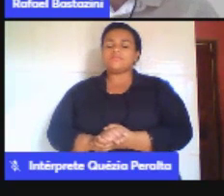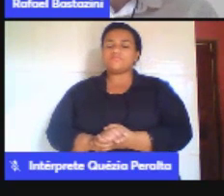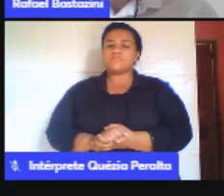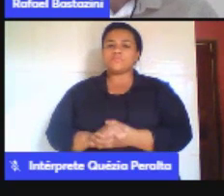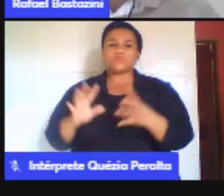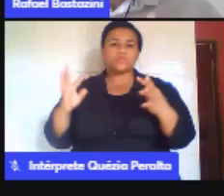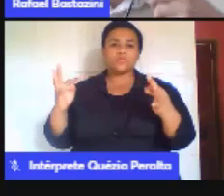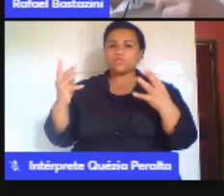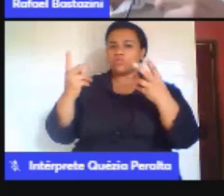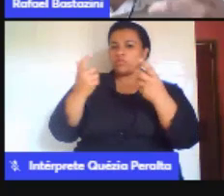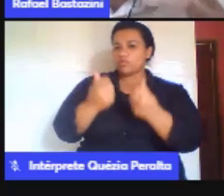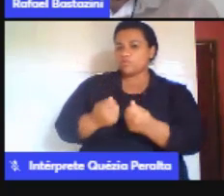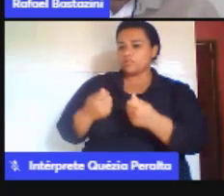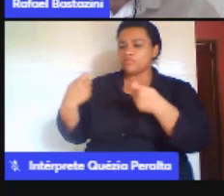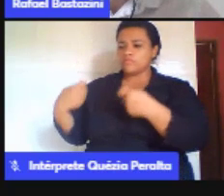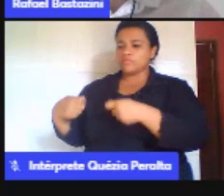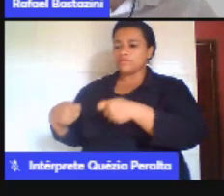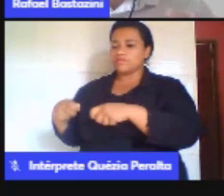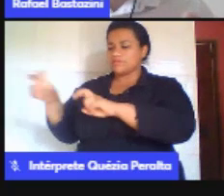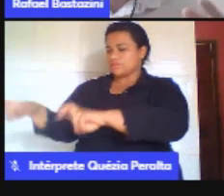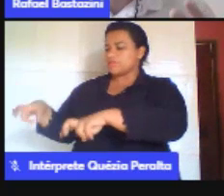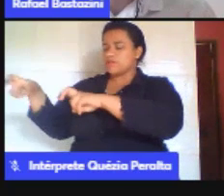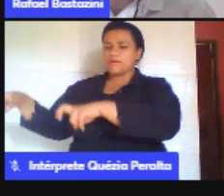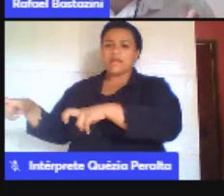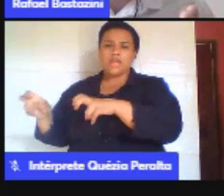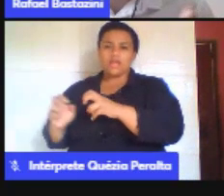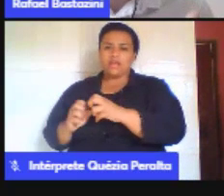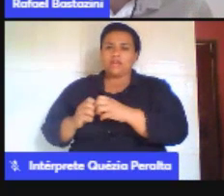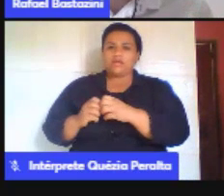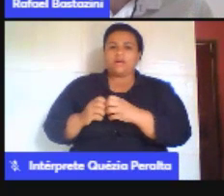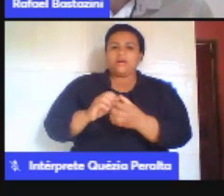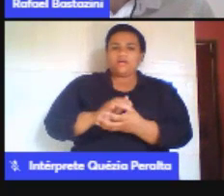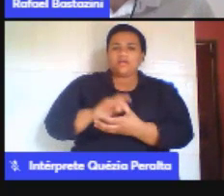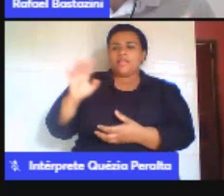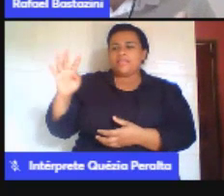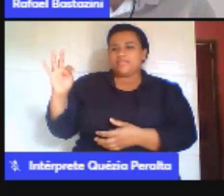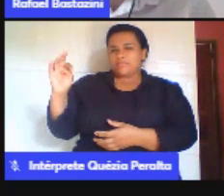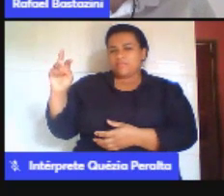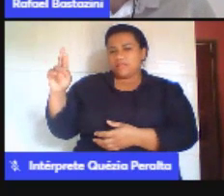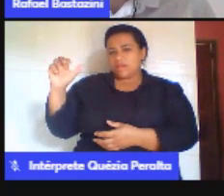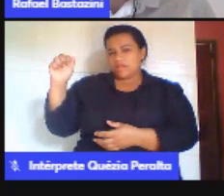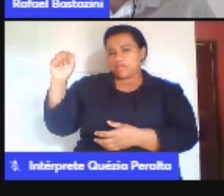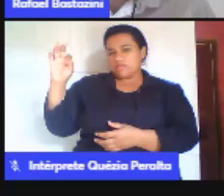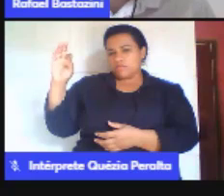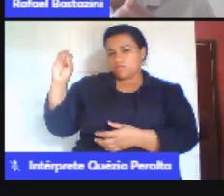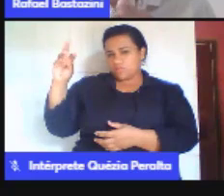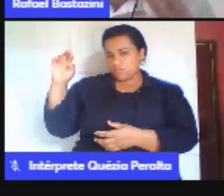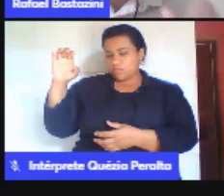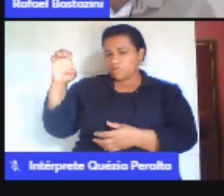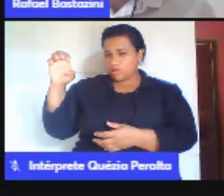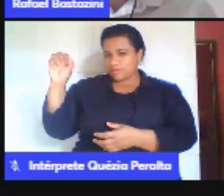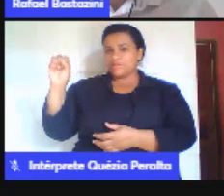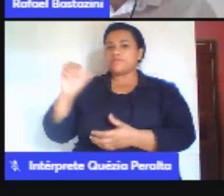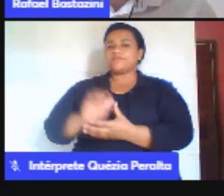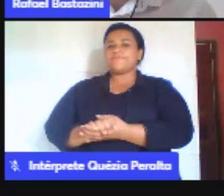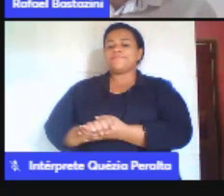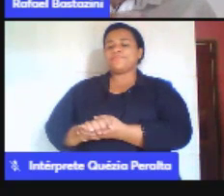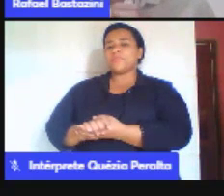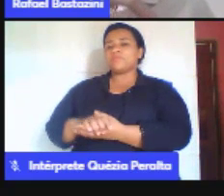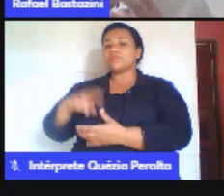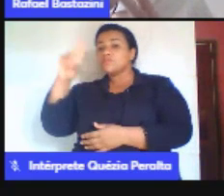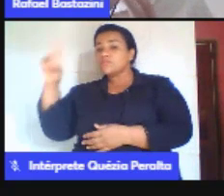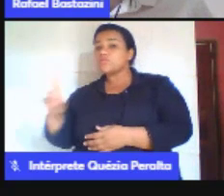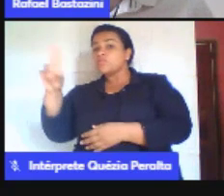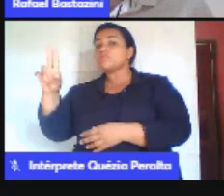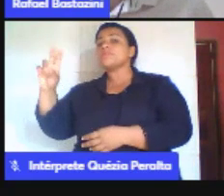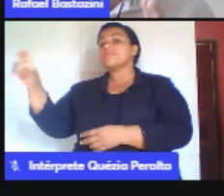esses insumos, os tratores, eles começaram a ser utilizados no campo. Então, se